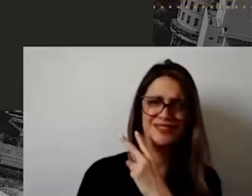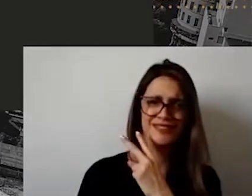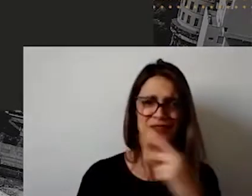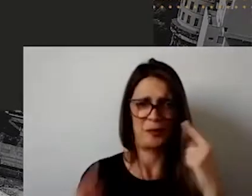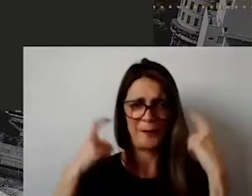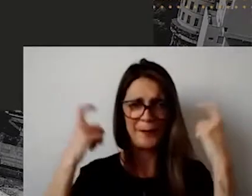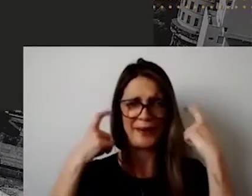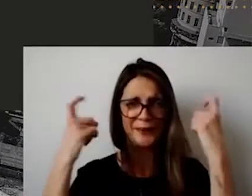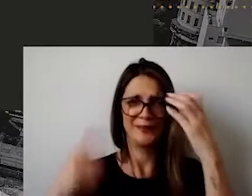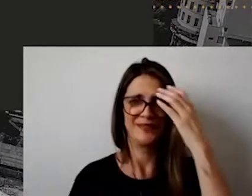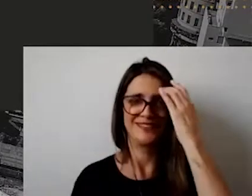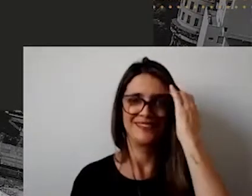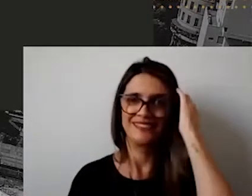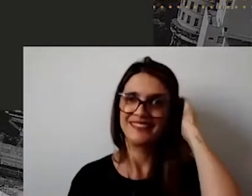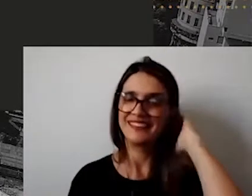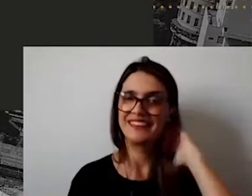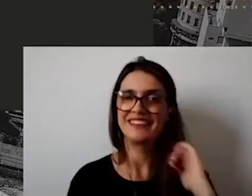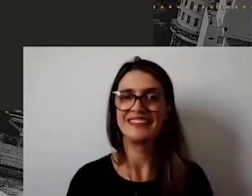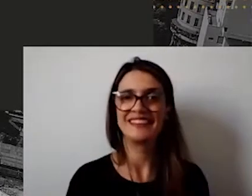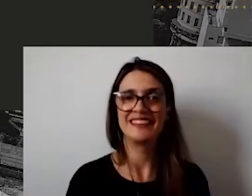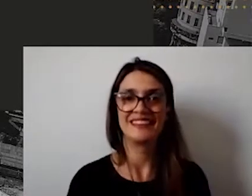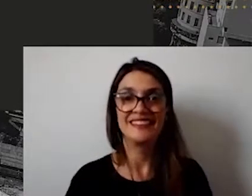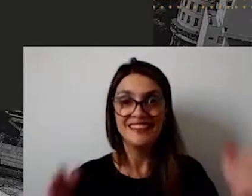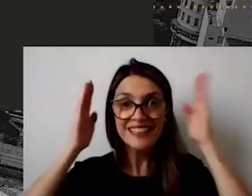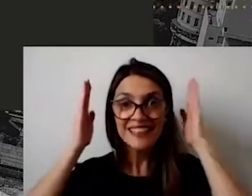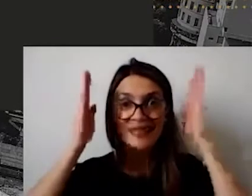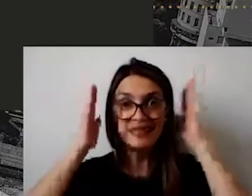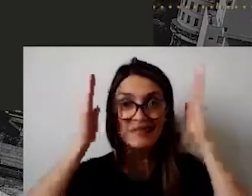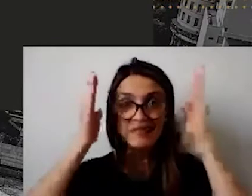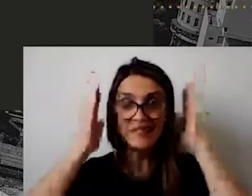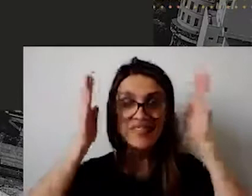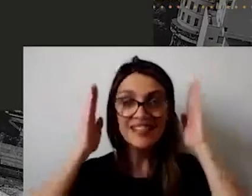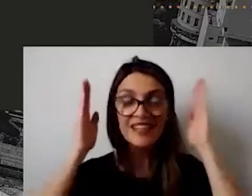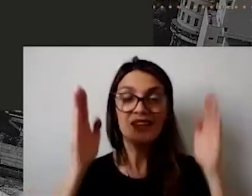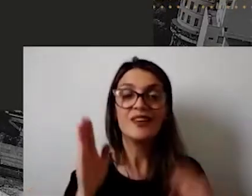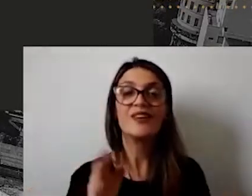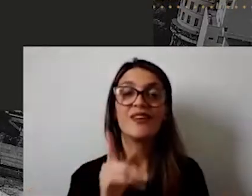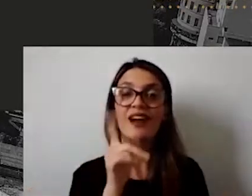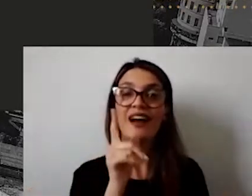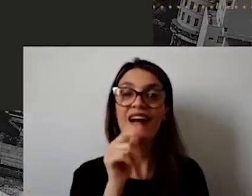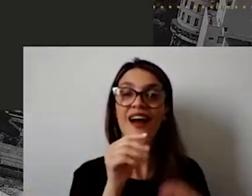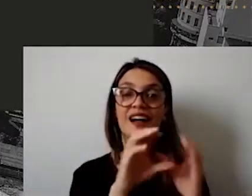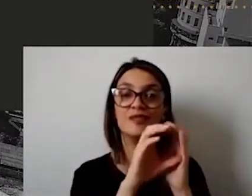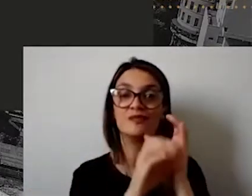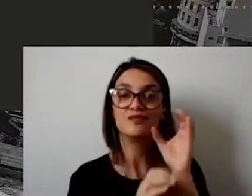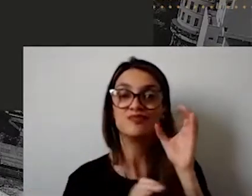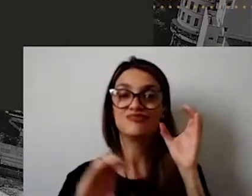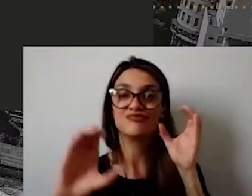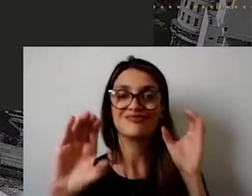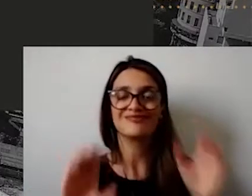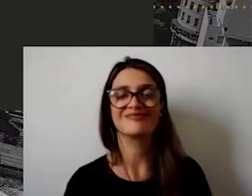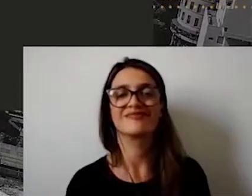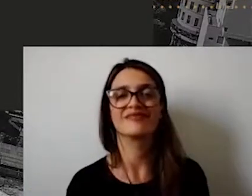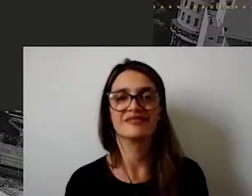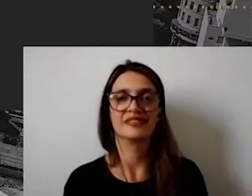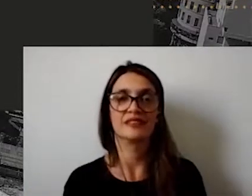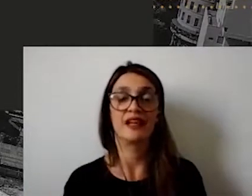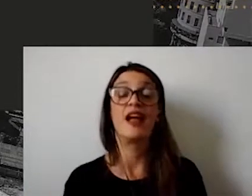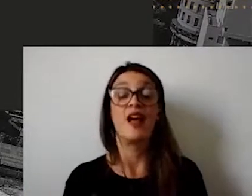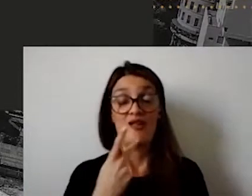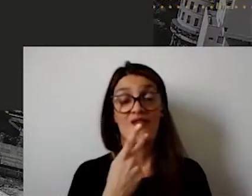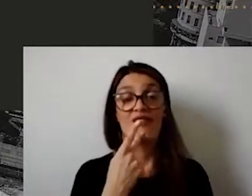O caminhão da Sabesp. Aliás, aproveito para fazer um registro muito legal